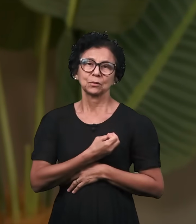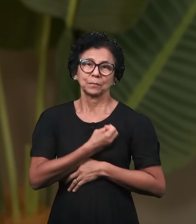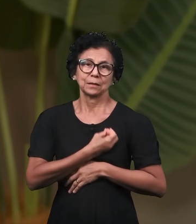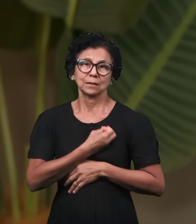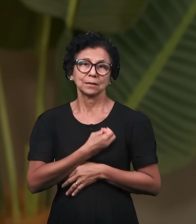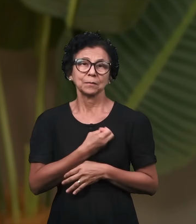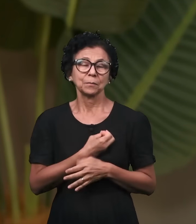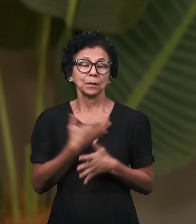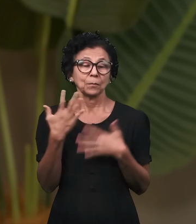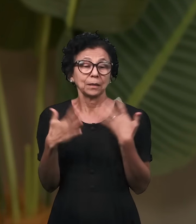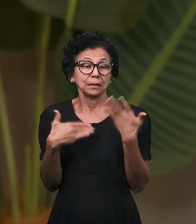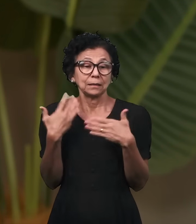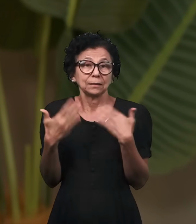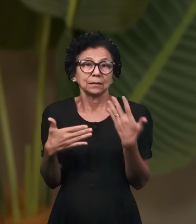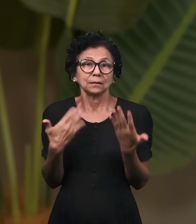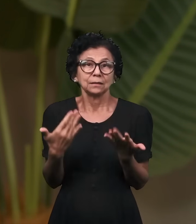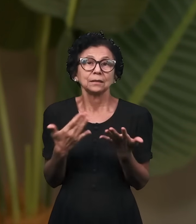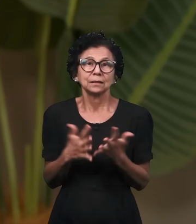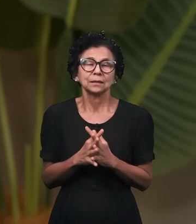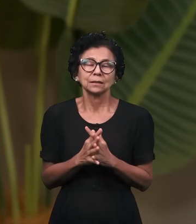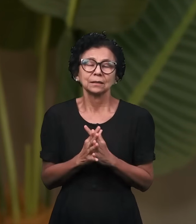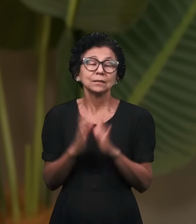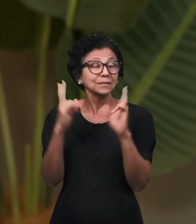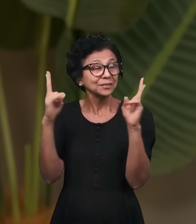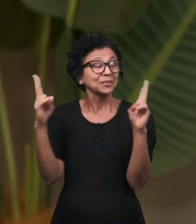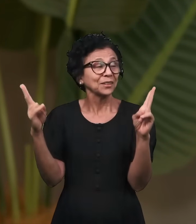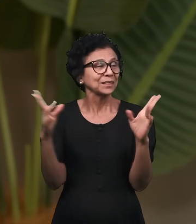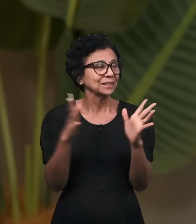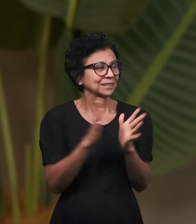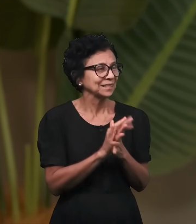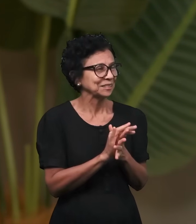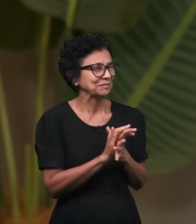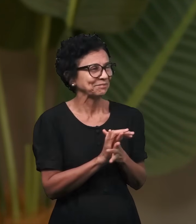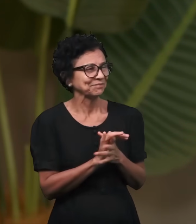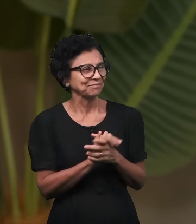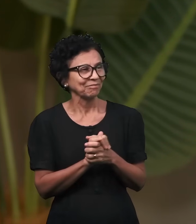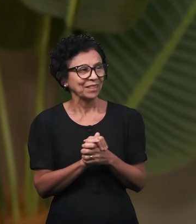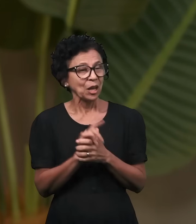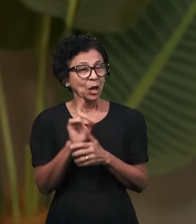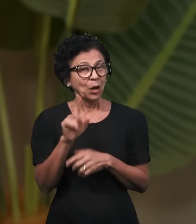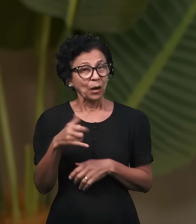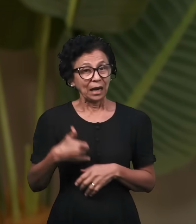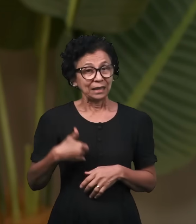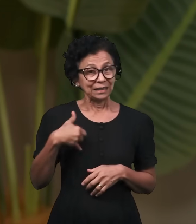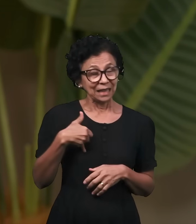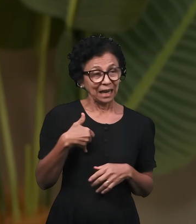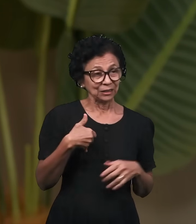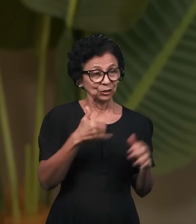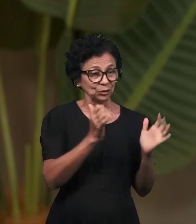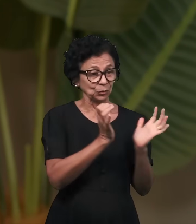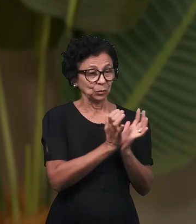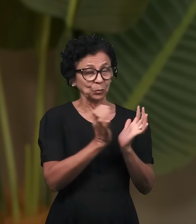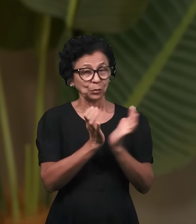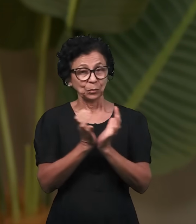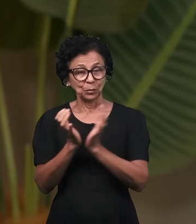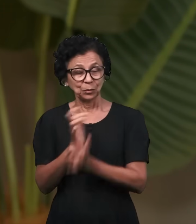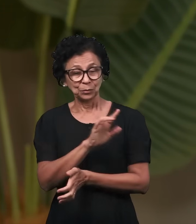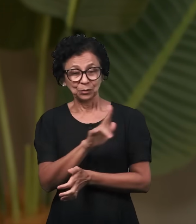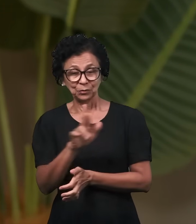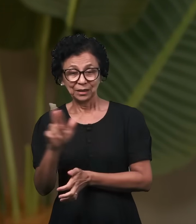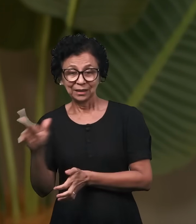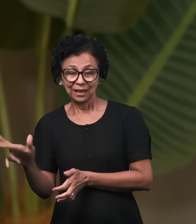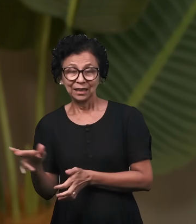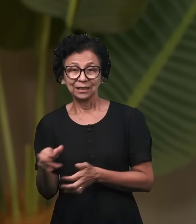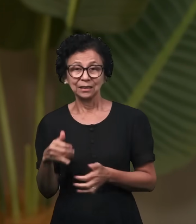você participar dessas vitórias. É uma vitória, né? Cada mudança de classe é uma vitória que nós vamos conquistando e vendo como se